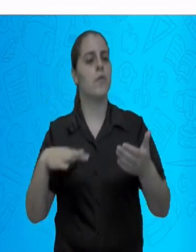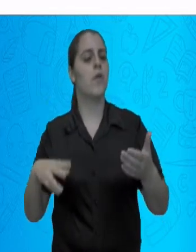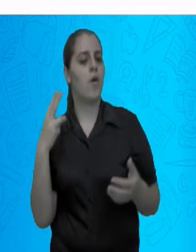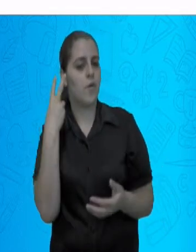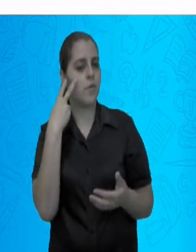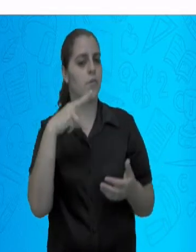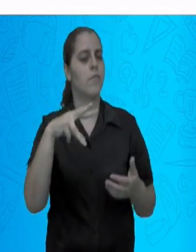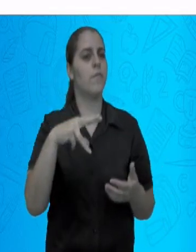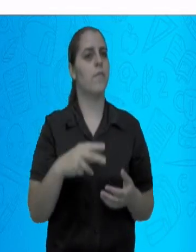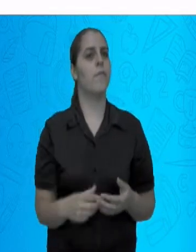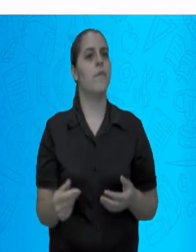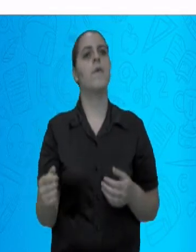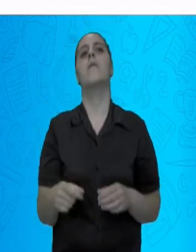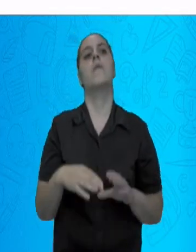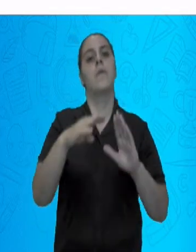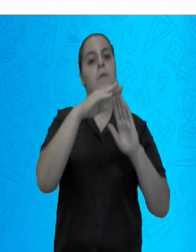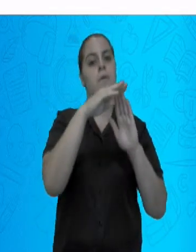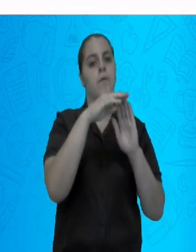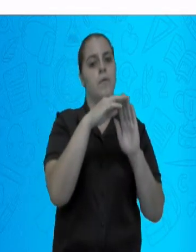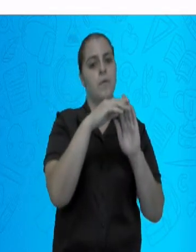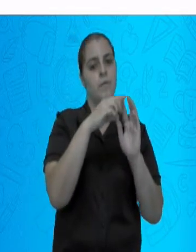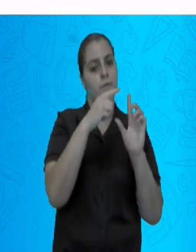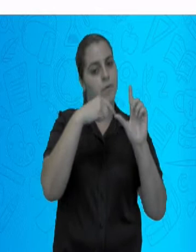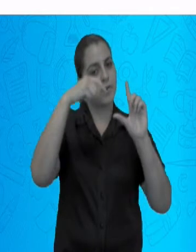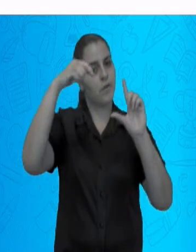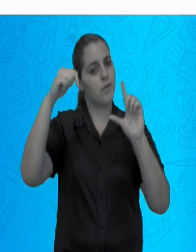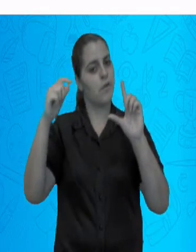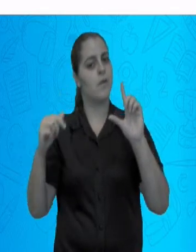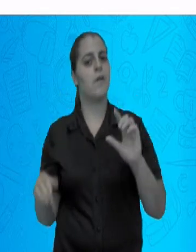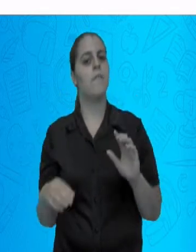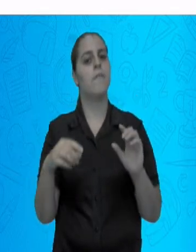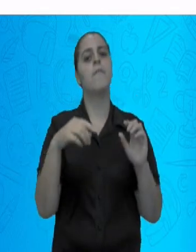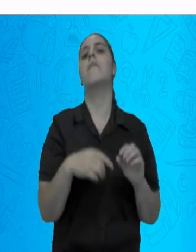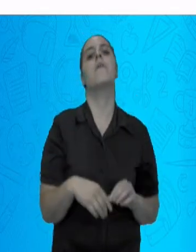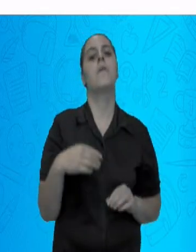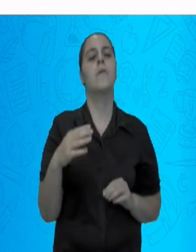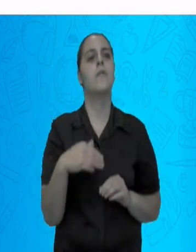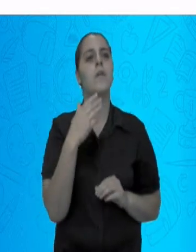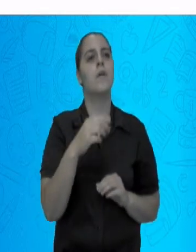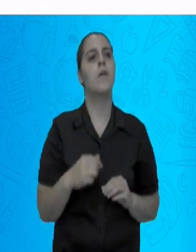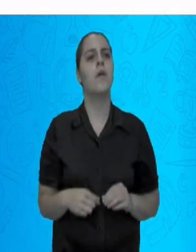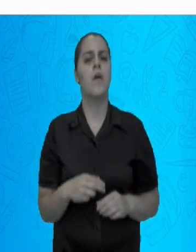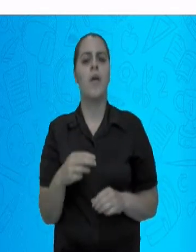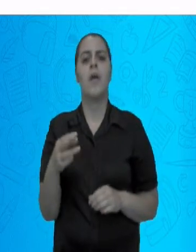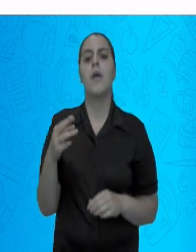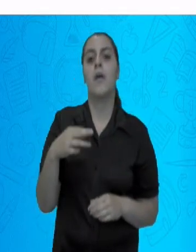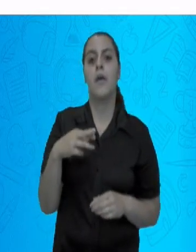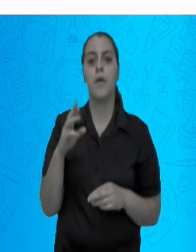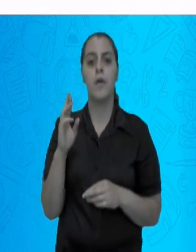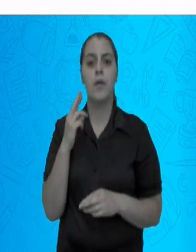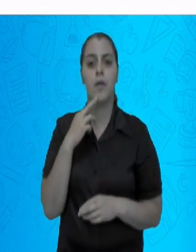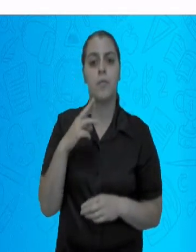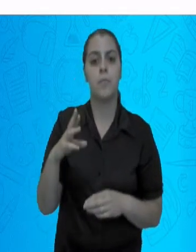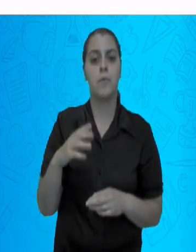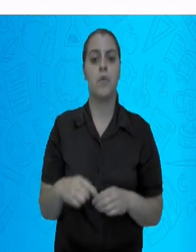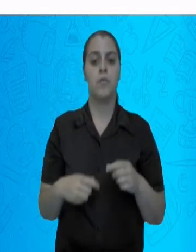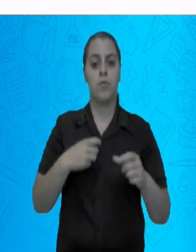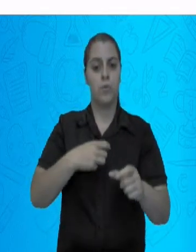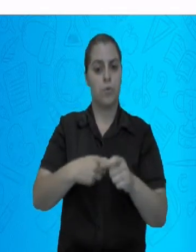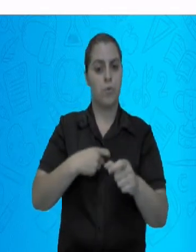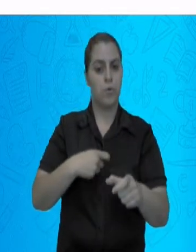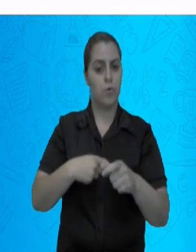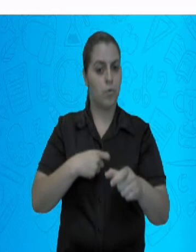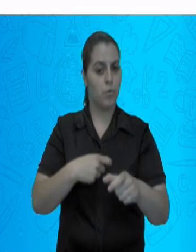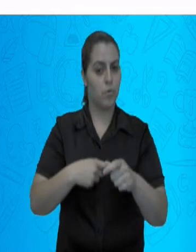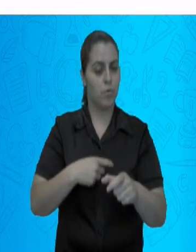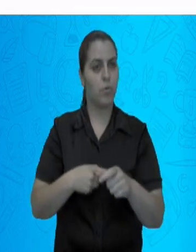Observe o gráfico ao lado. O nome do gráfico é o resultado de um concurso. E eu tenho aqui no